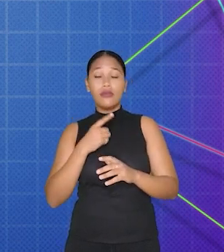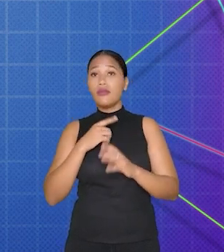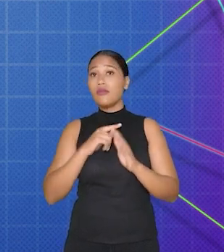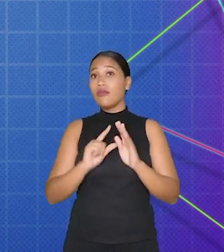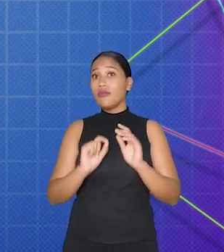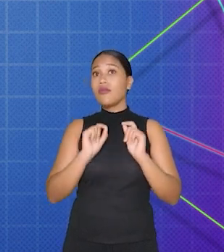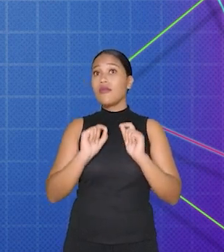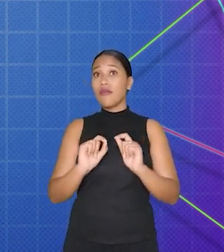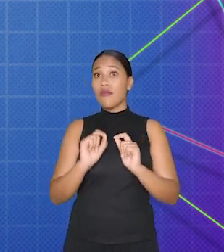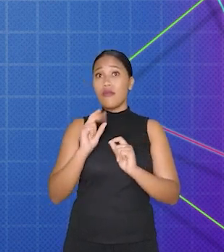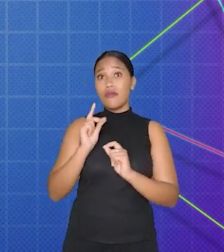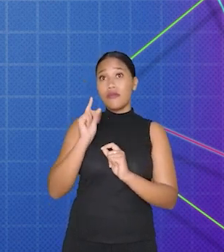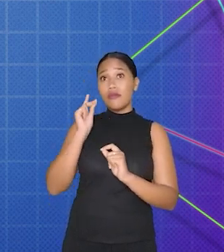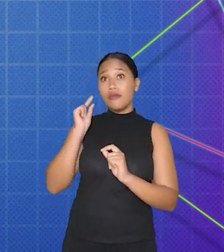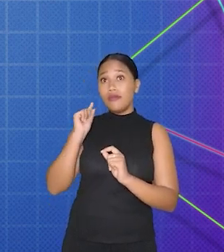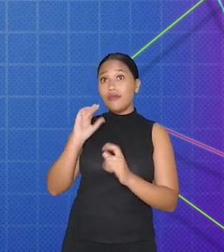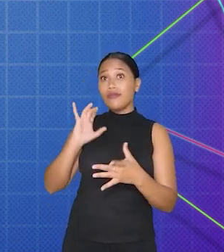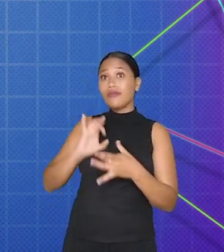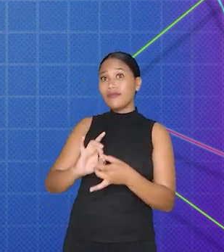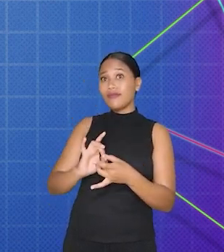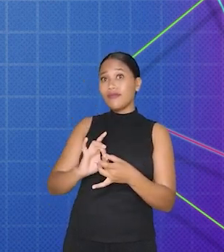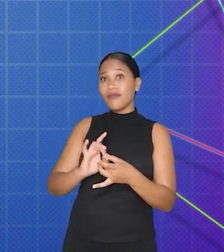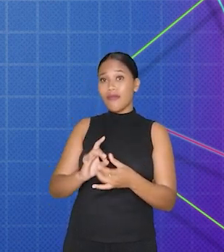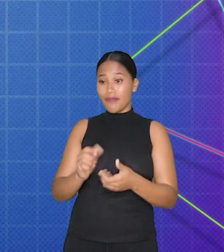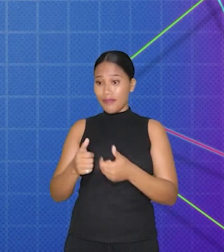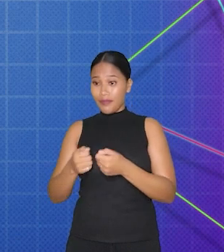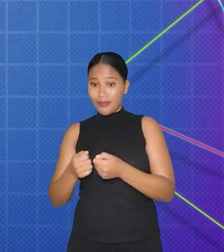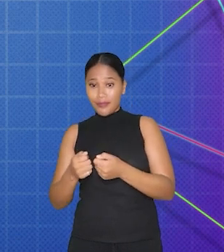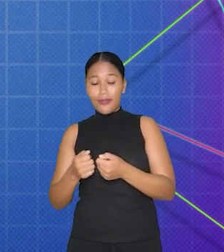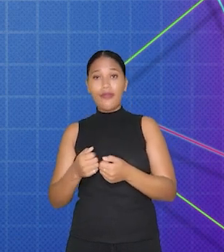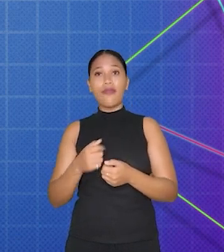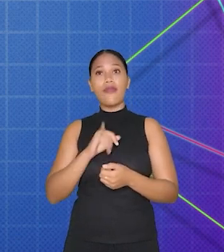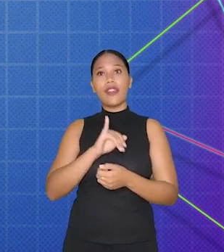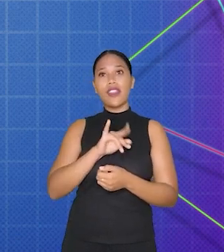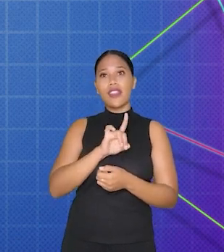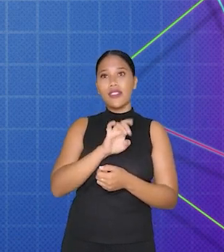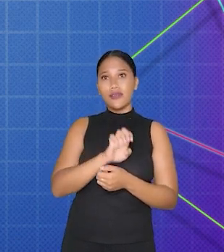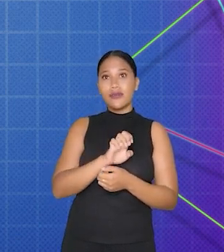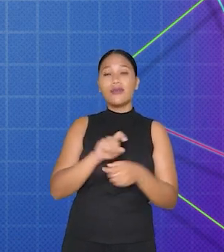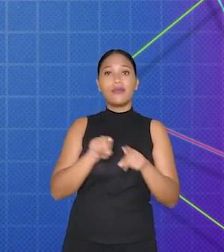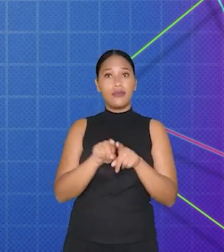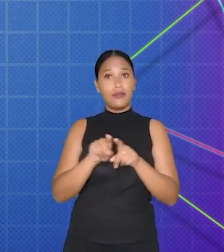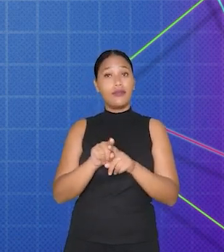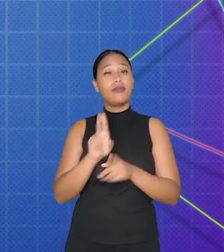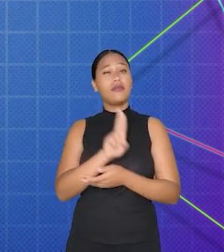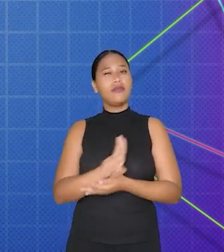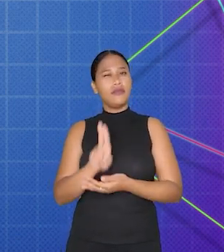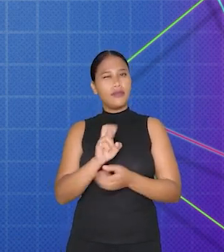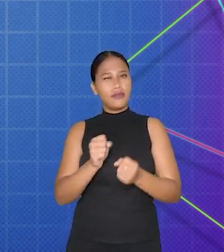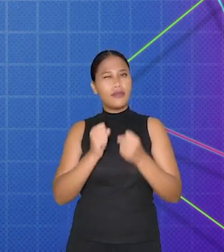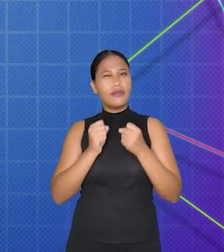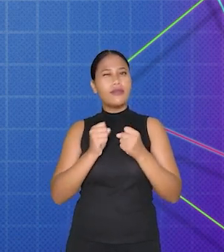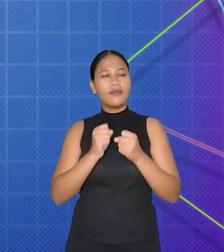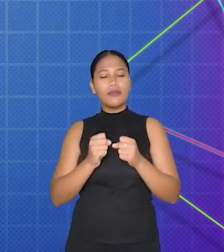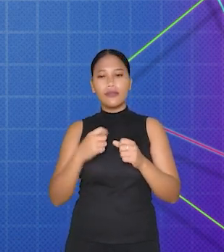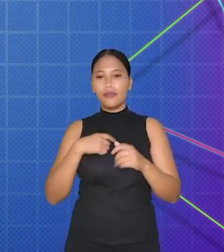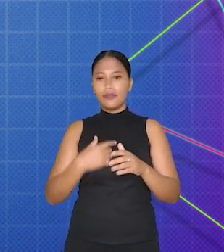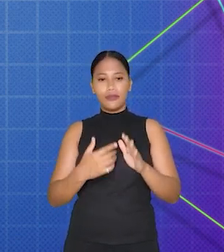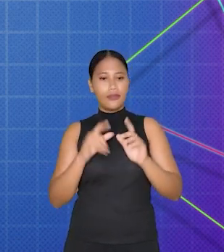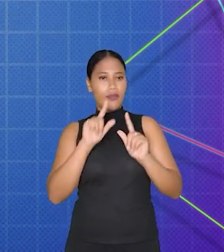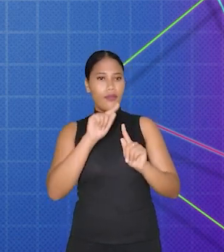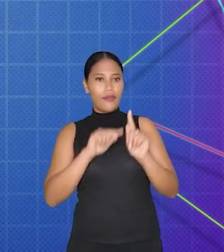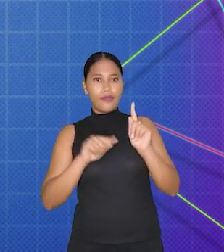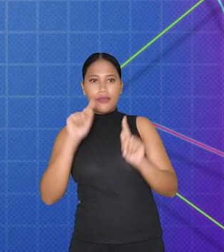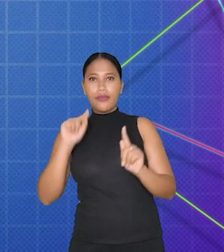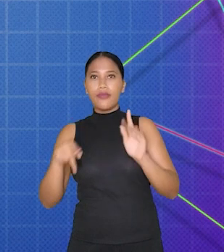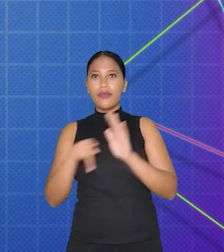retrô, como é o caso de jogos indie e jogos mobile. O pixel art também é muito utilizado em ilustrações digitais,